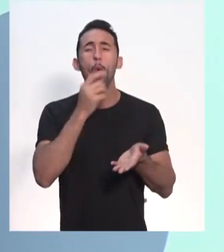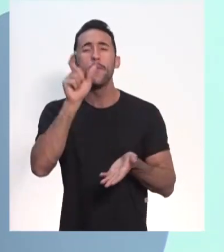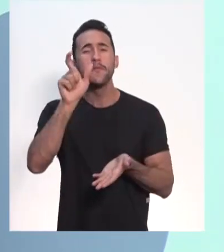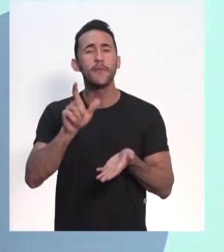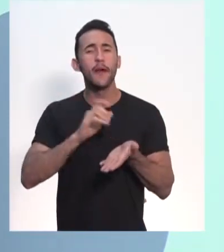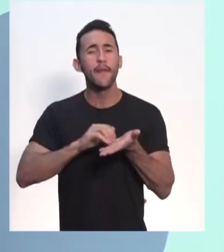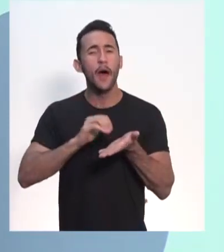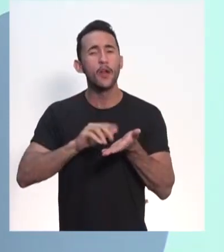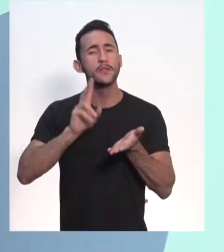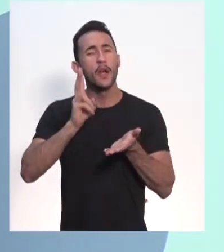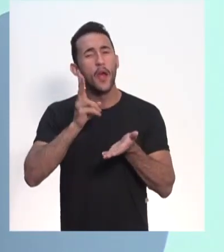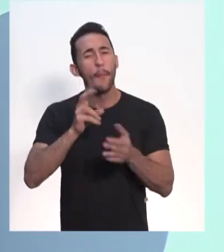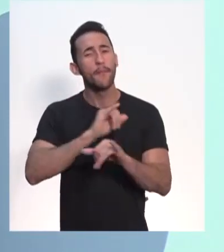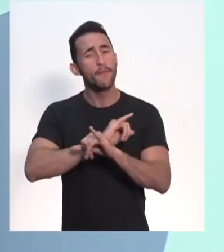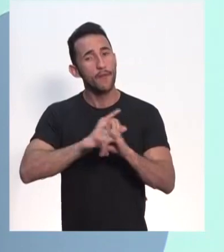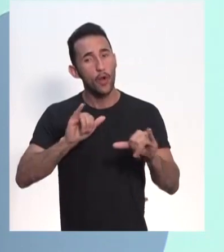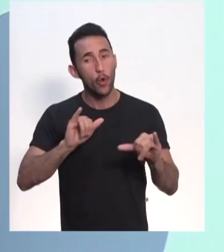todos esses materiais